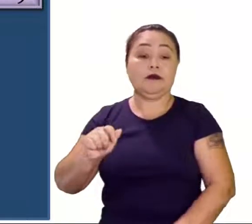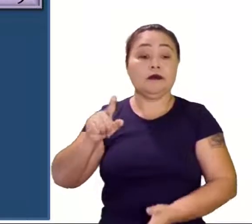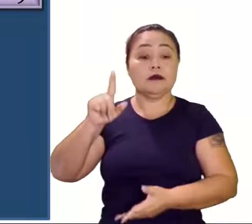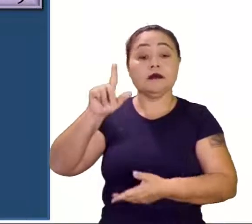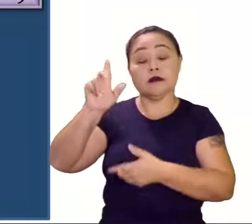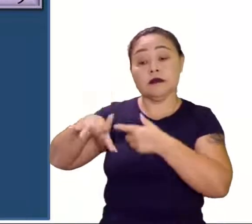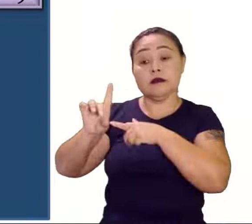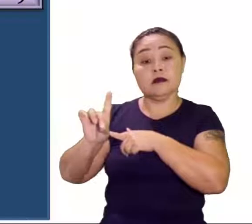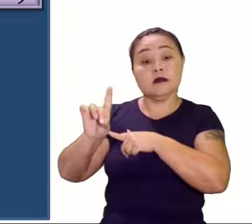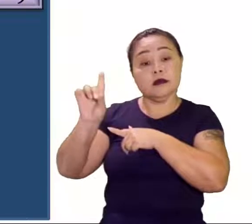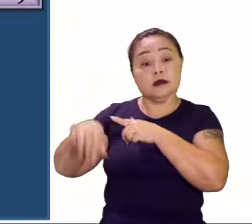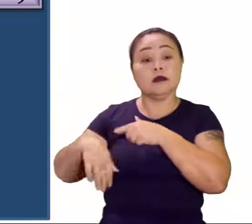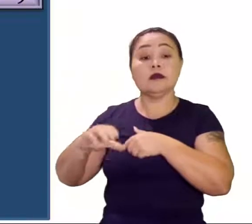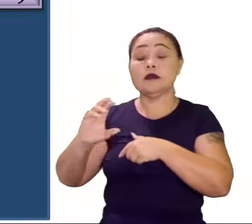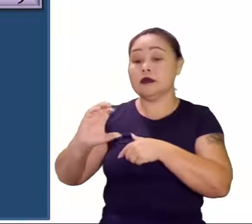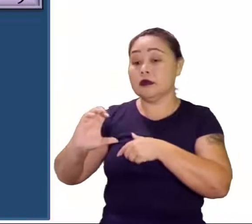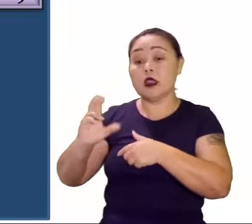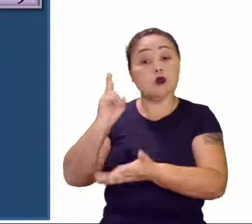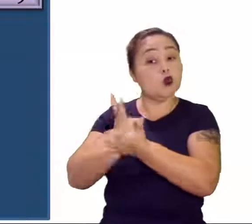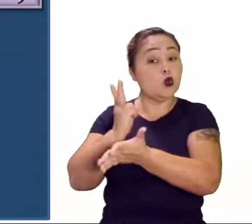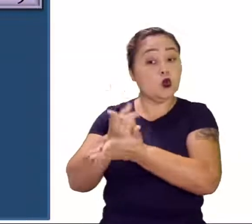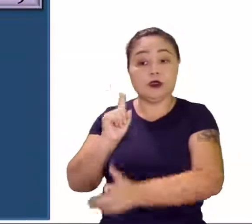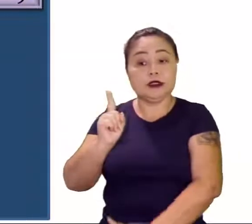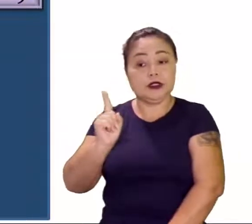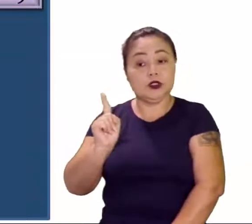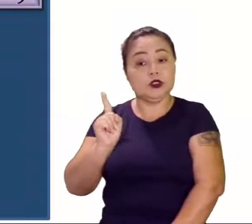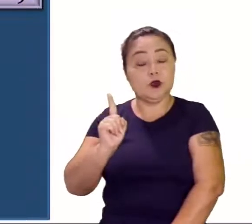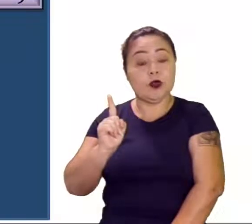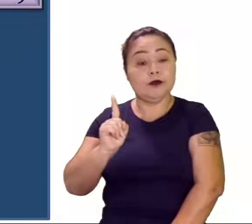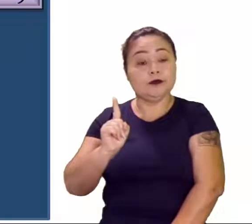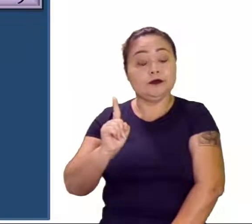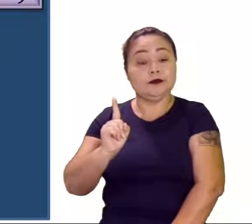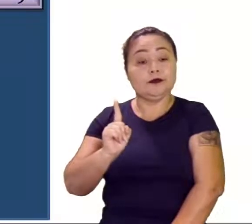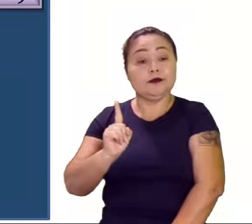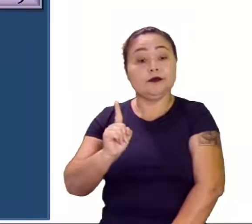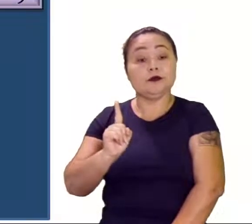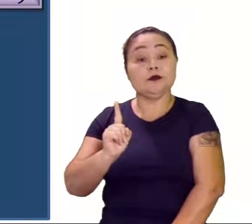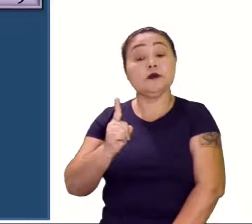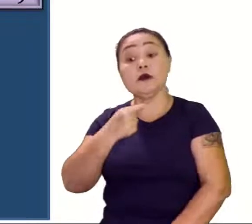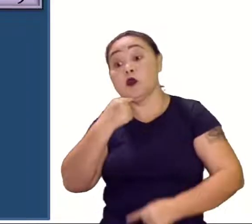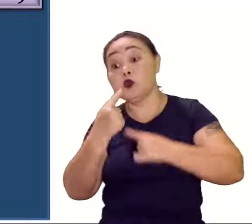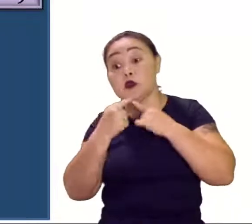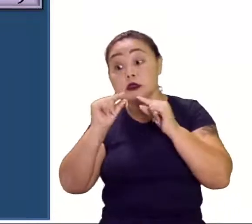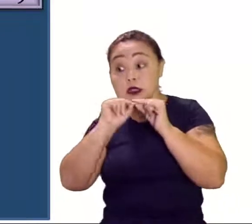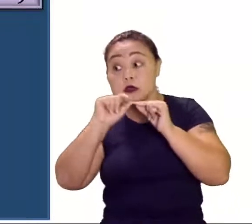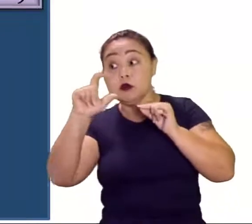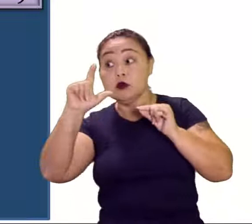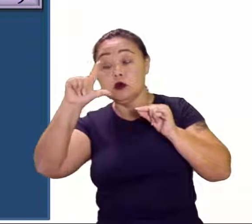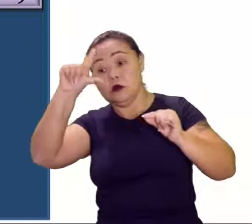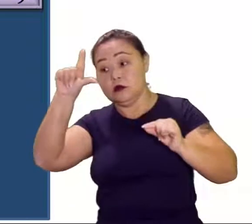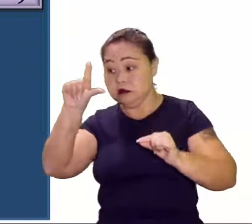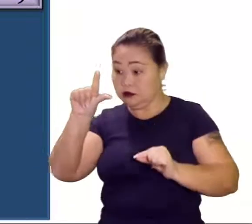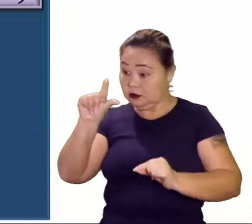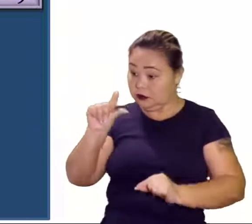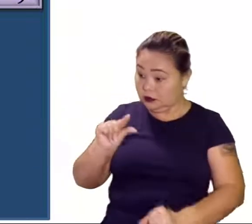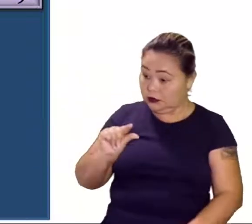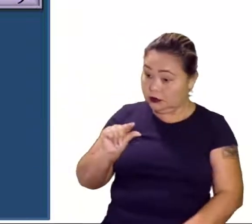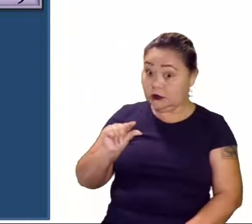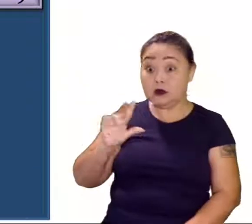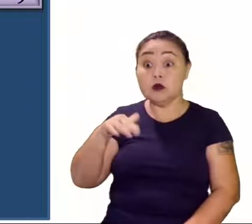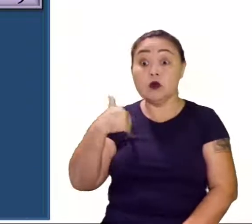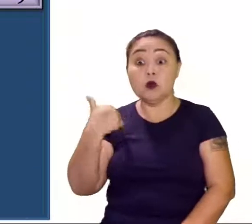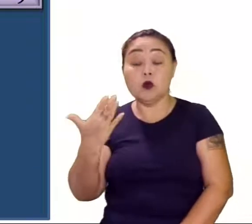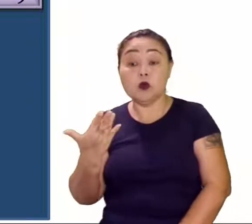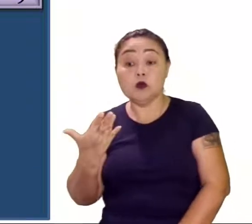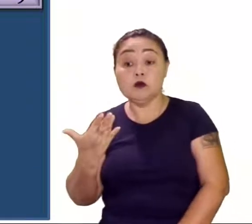a D e a C, né? Porque ela não é constante, certo? Não A dúvida é, tá crescendo ou tá